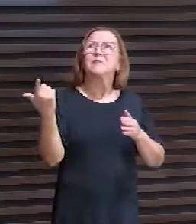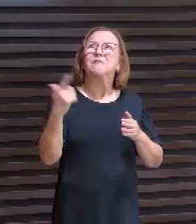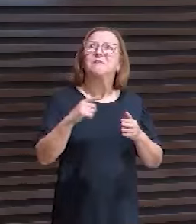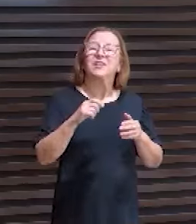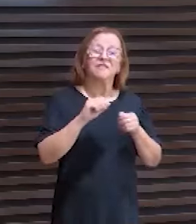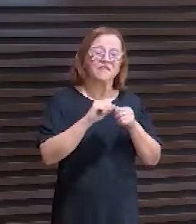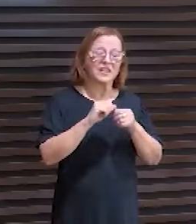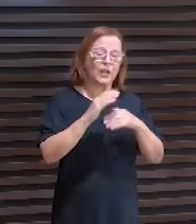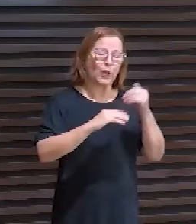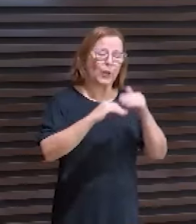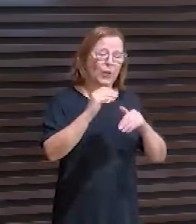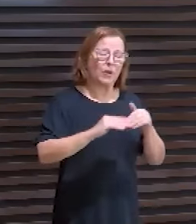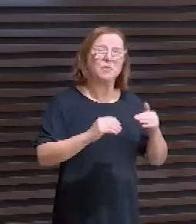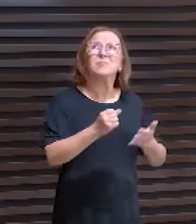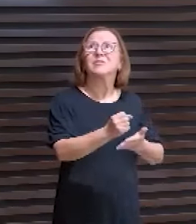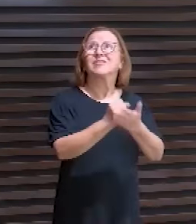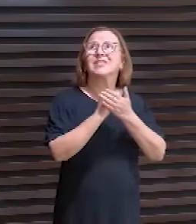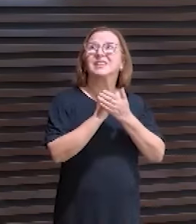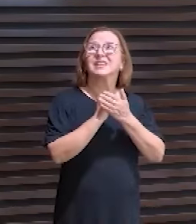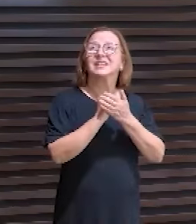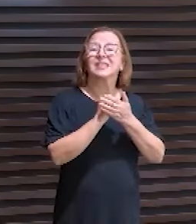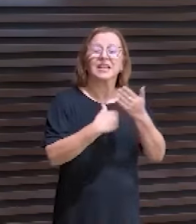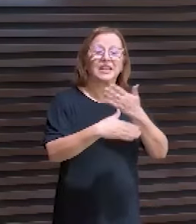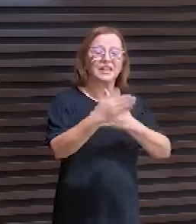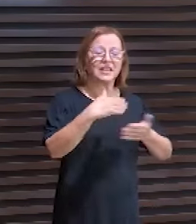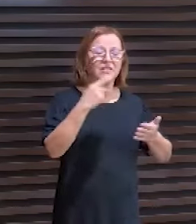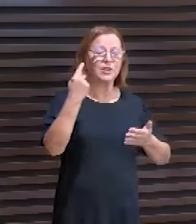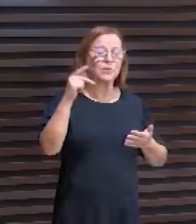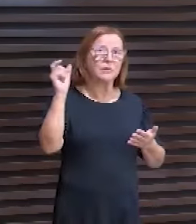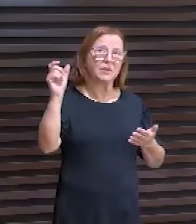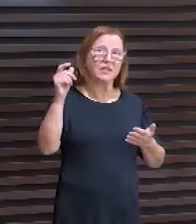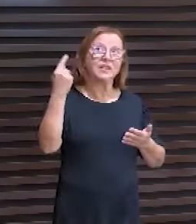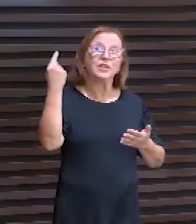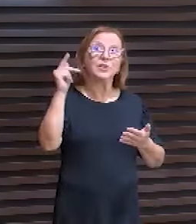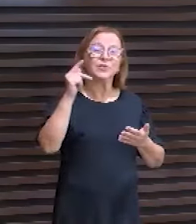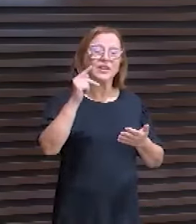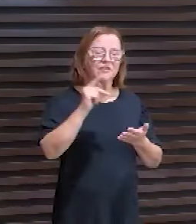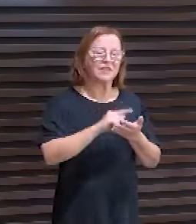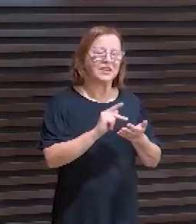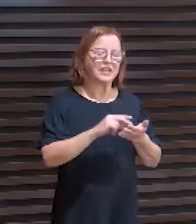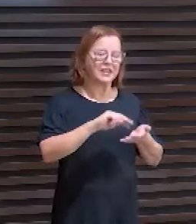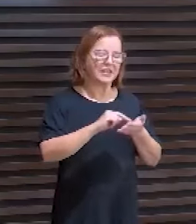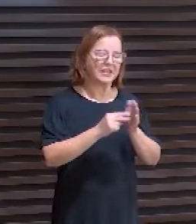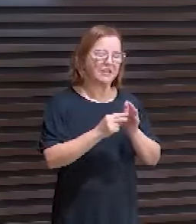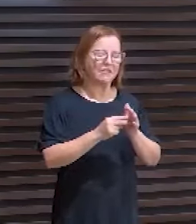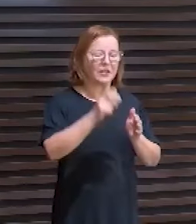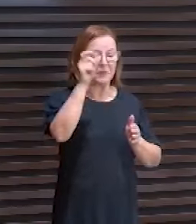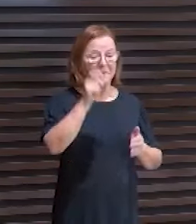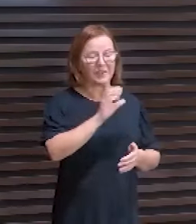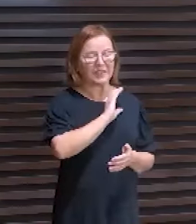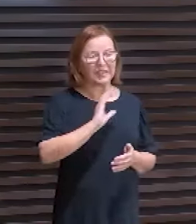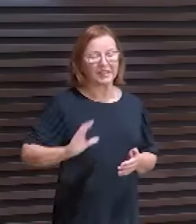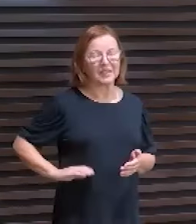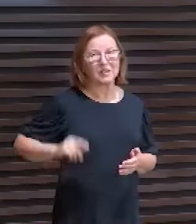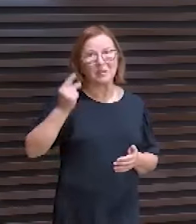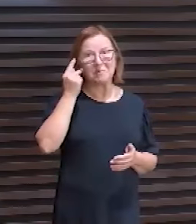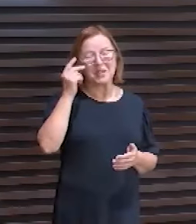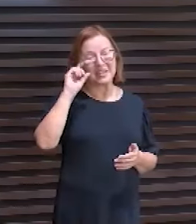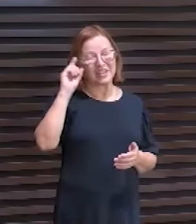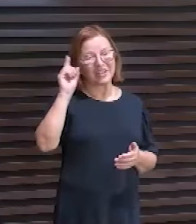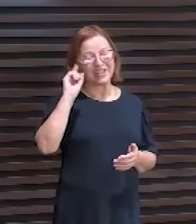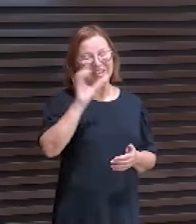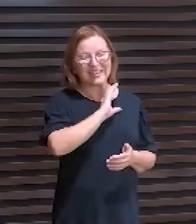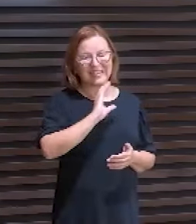prover com a tua palavra com a tua verdade que é a pessoa de Cristo para que a cada dia